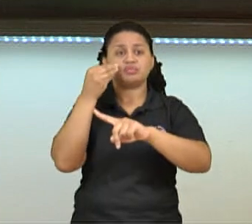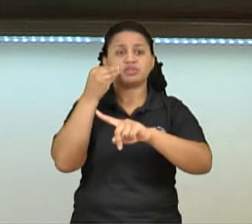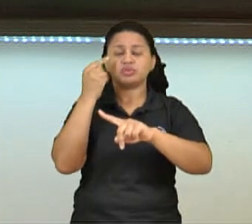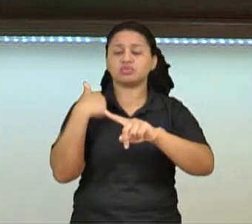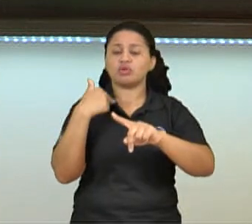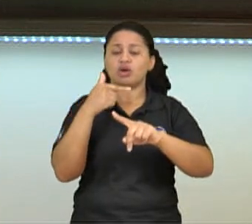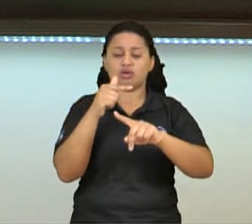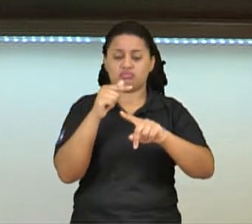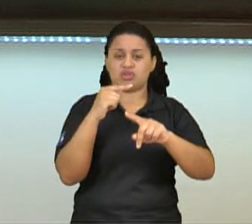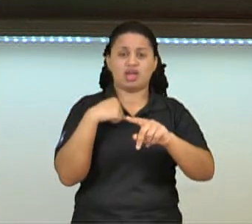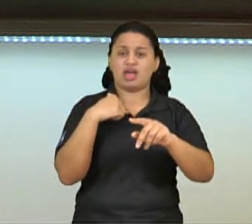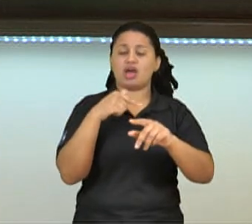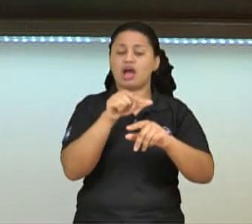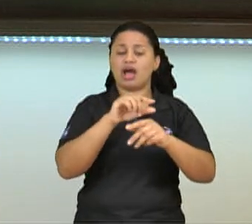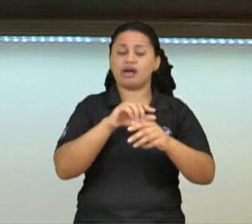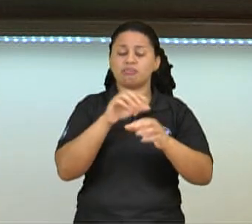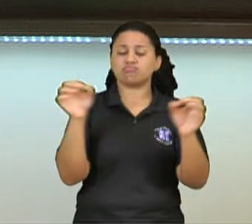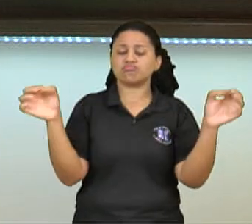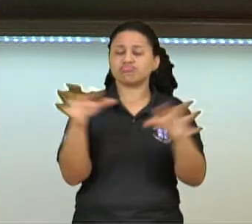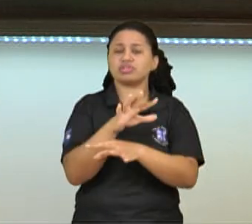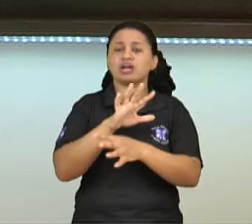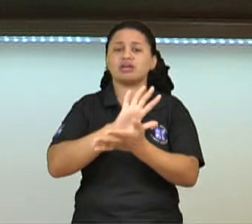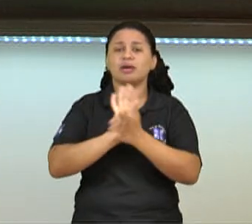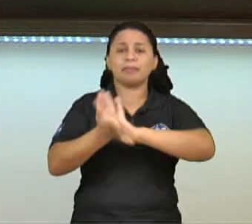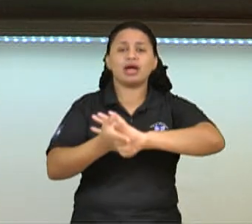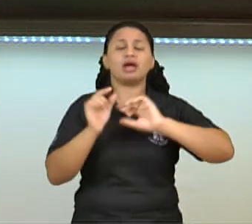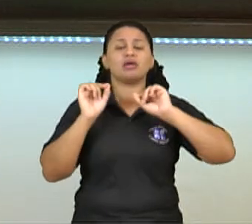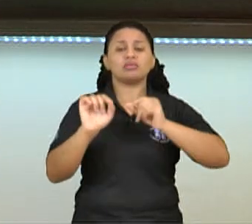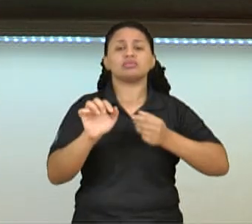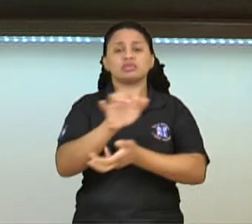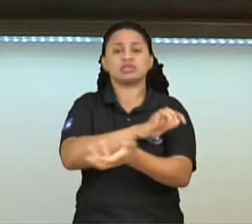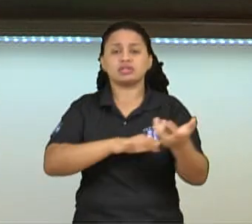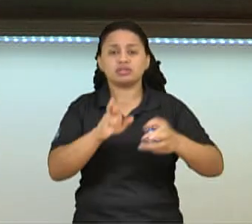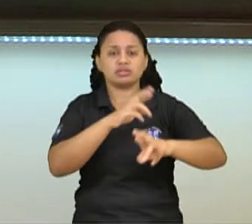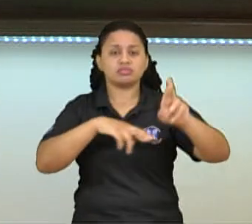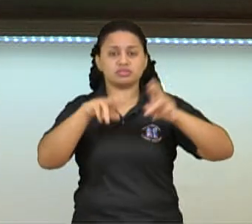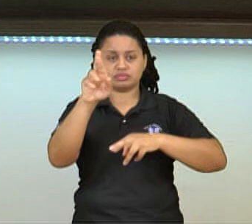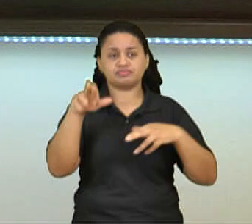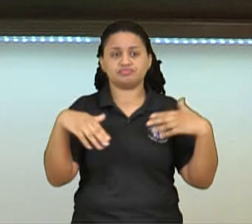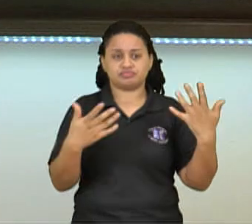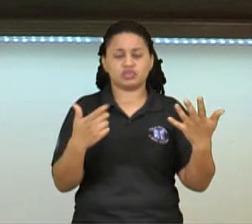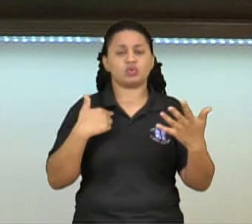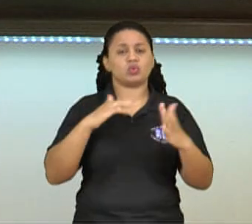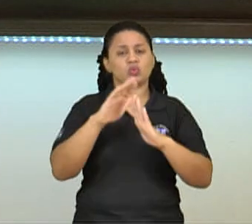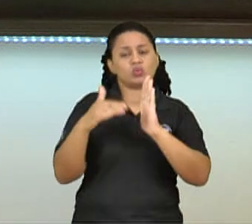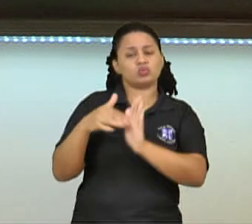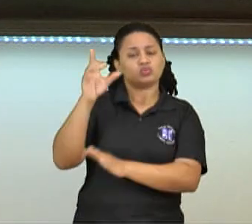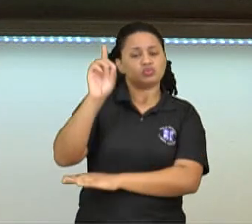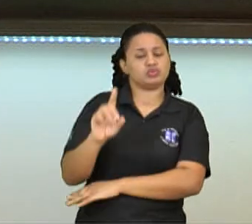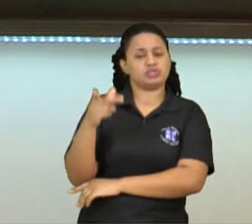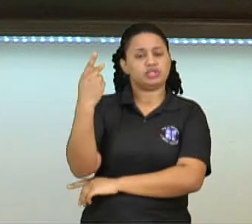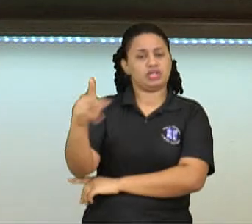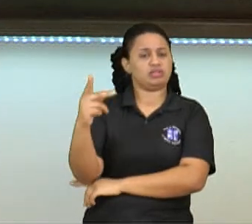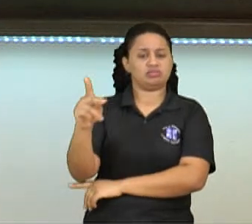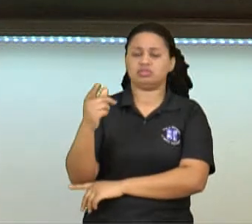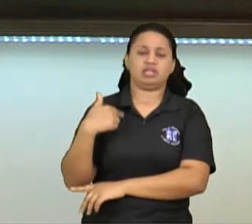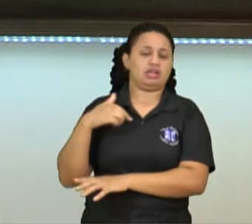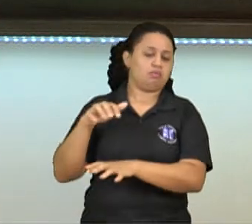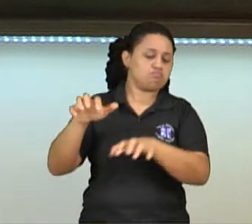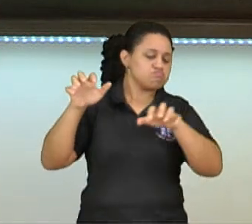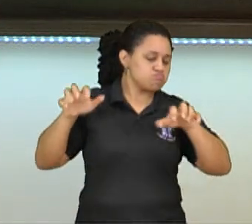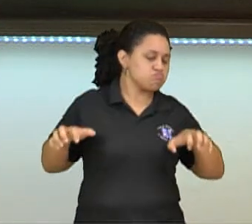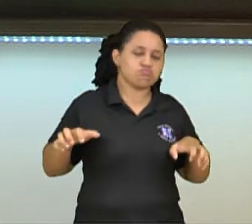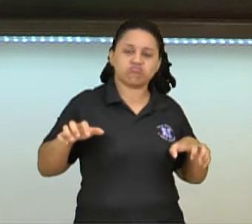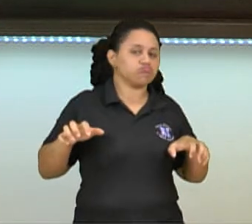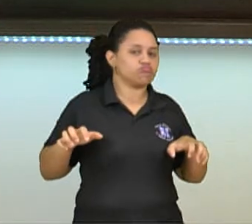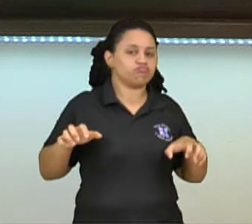Francesa. Todos os direitos monárquicos de Luís XVI vão ser retirados, ele vai ser destronado. E a